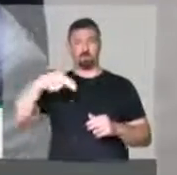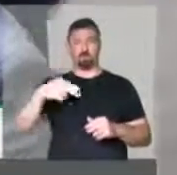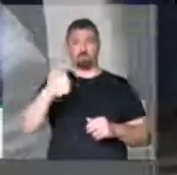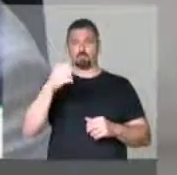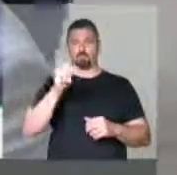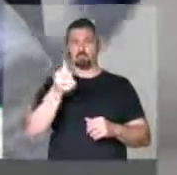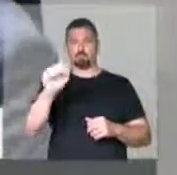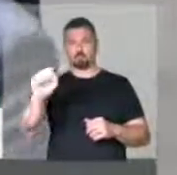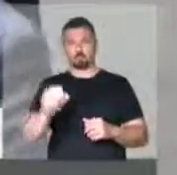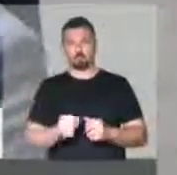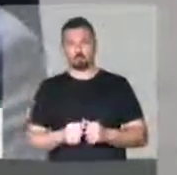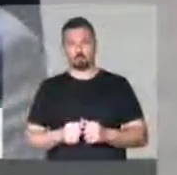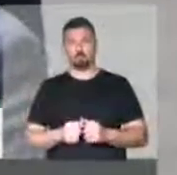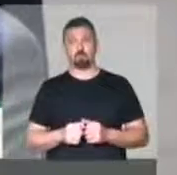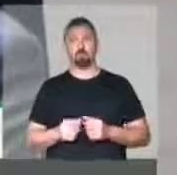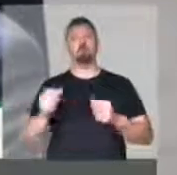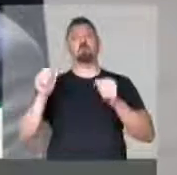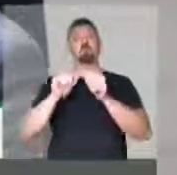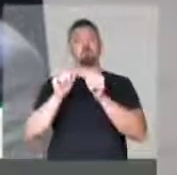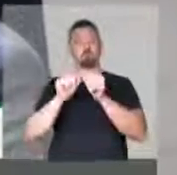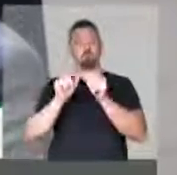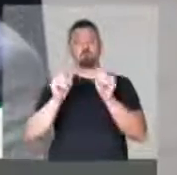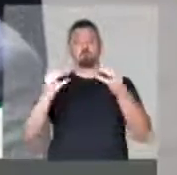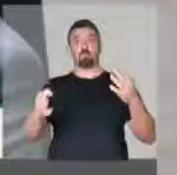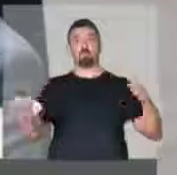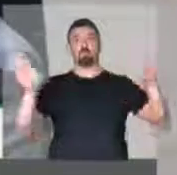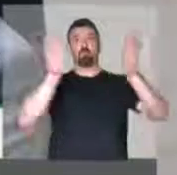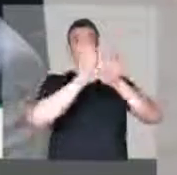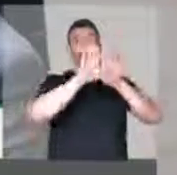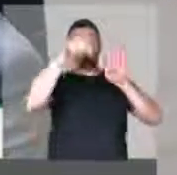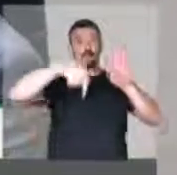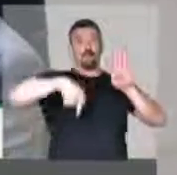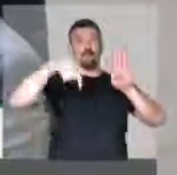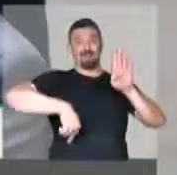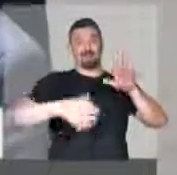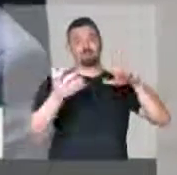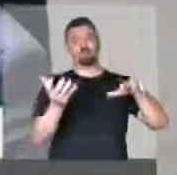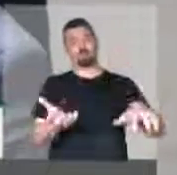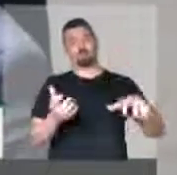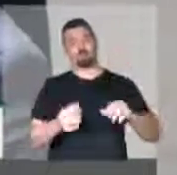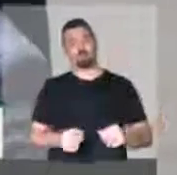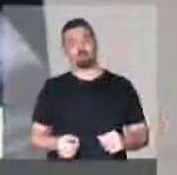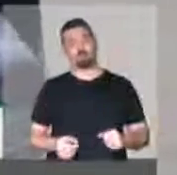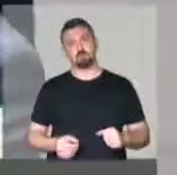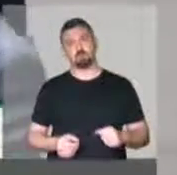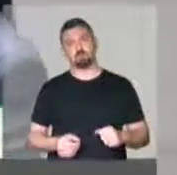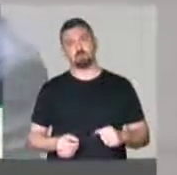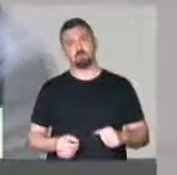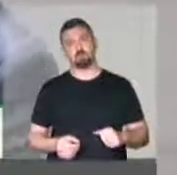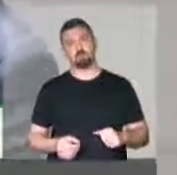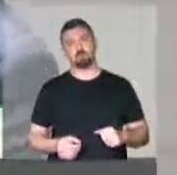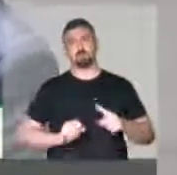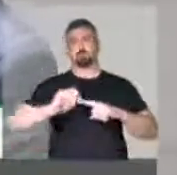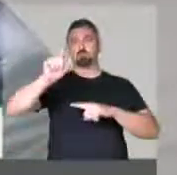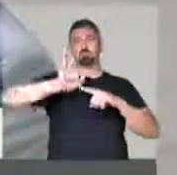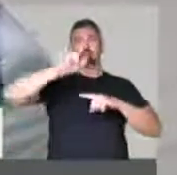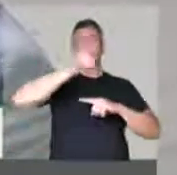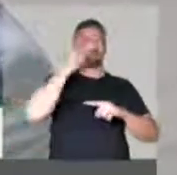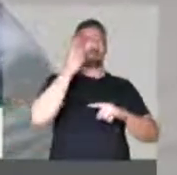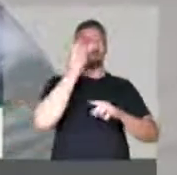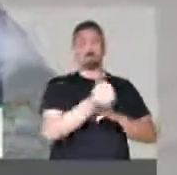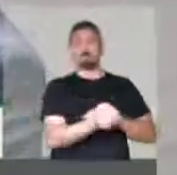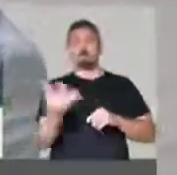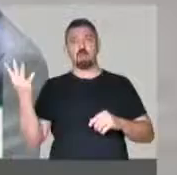de 1968, que viabilizou o fechamento dessa casa, o fechamento do Congresso, a cassação de